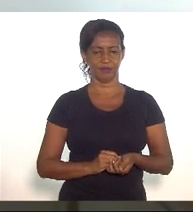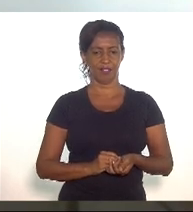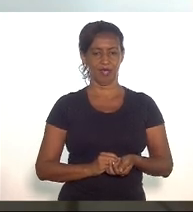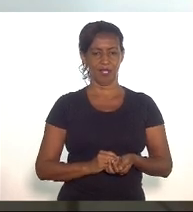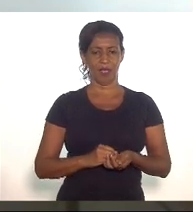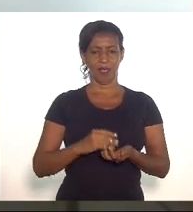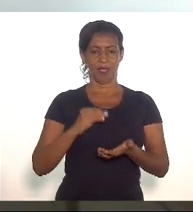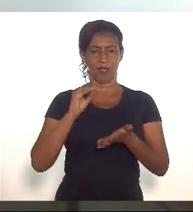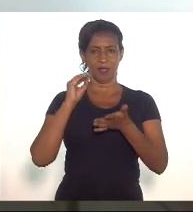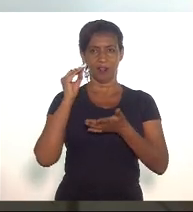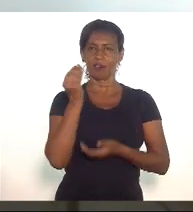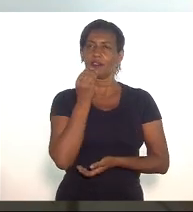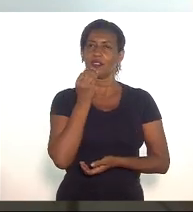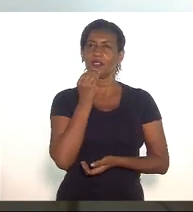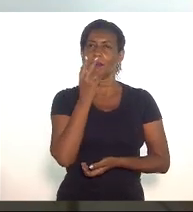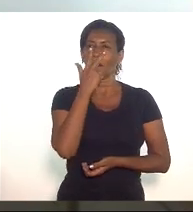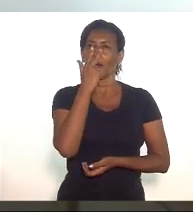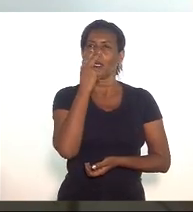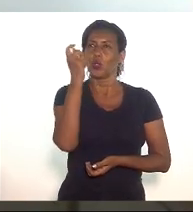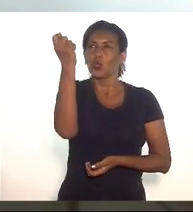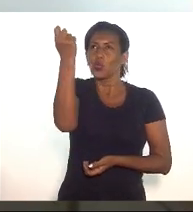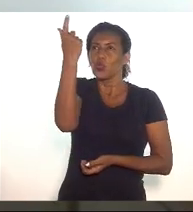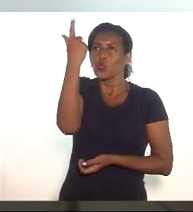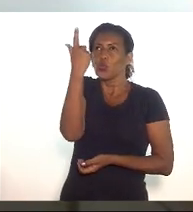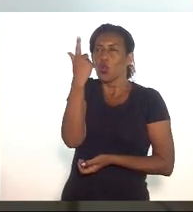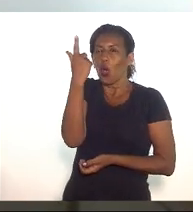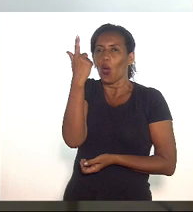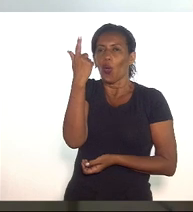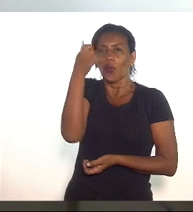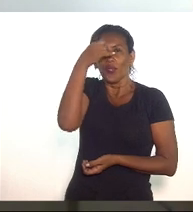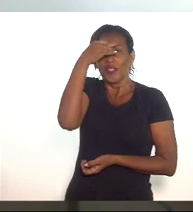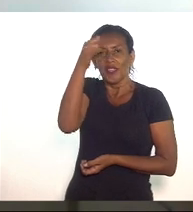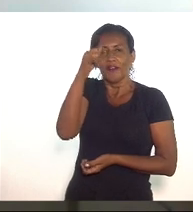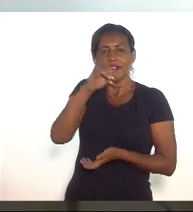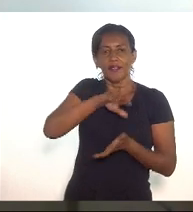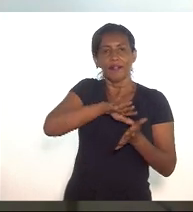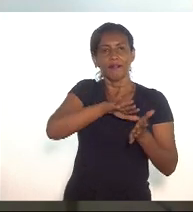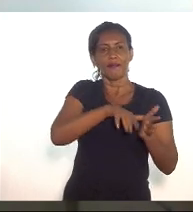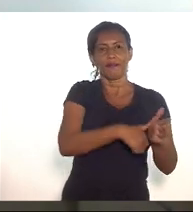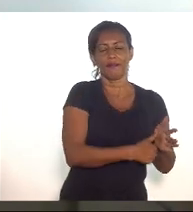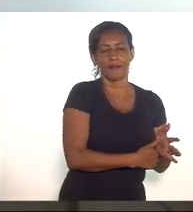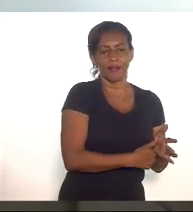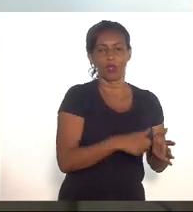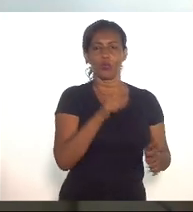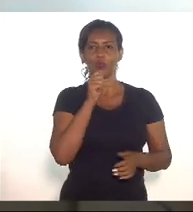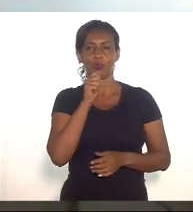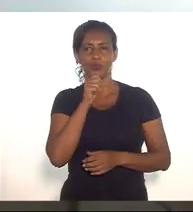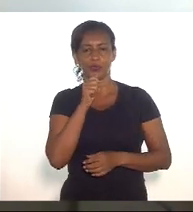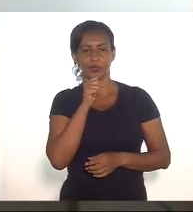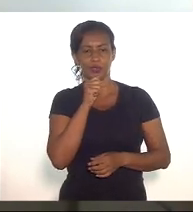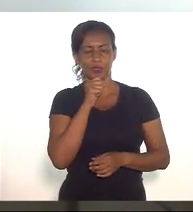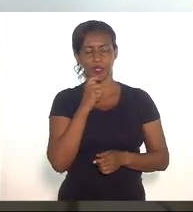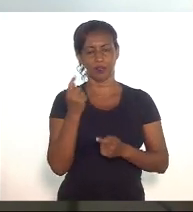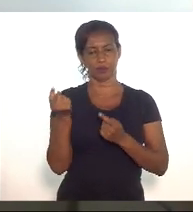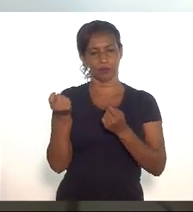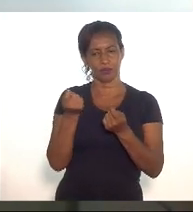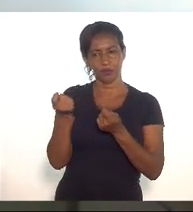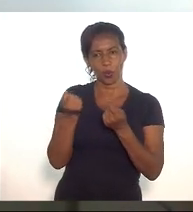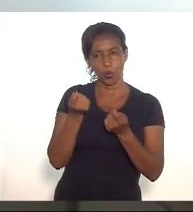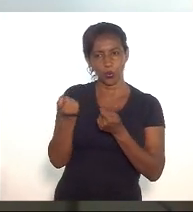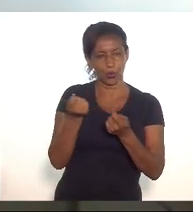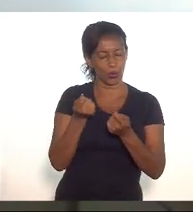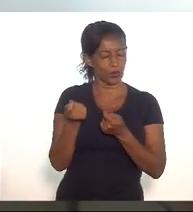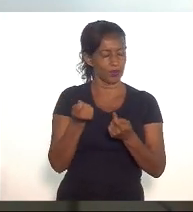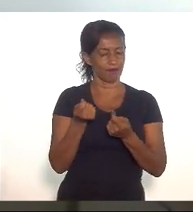sol, né, que combate o vírus da corrupção, não teremos mecanismos de